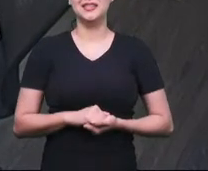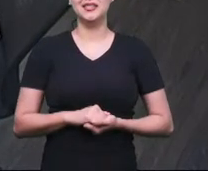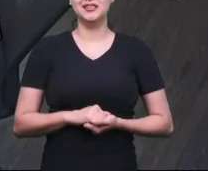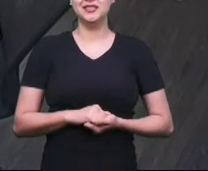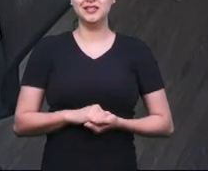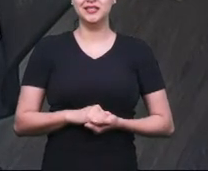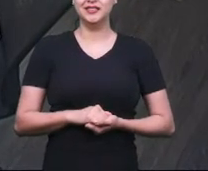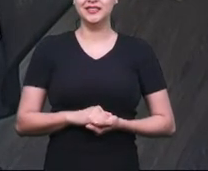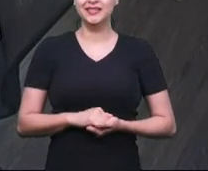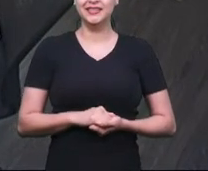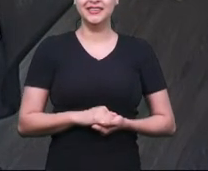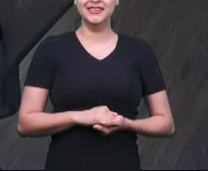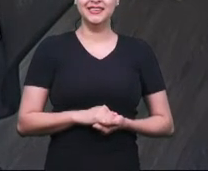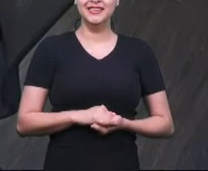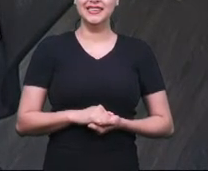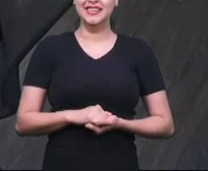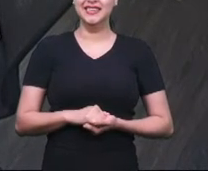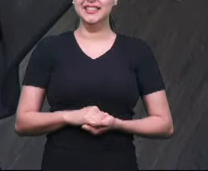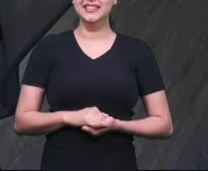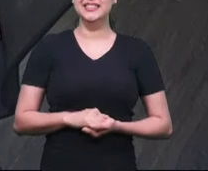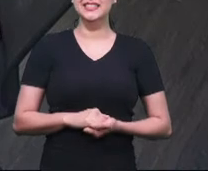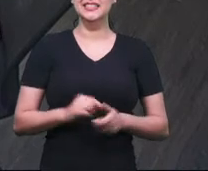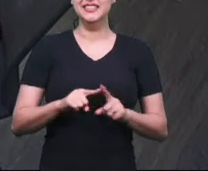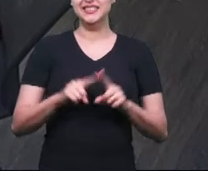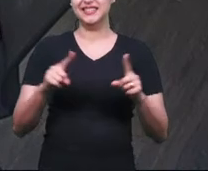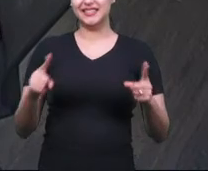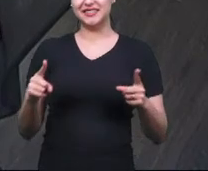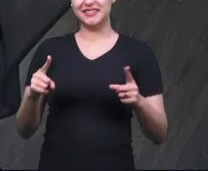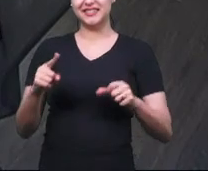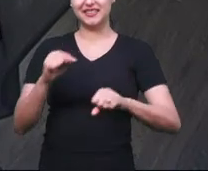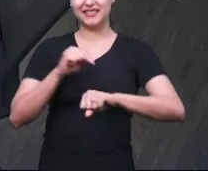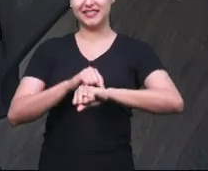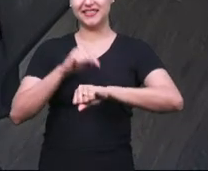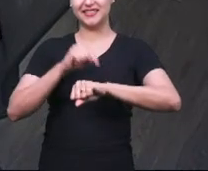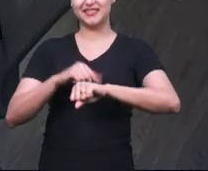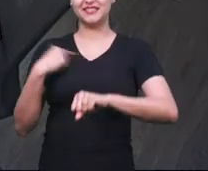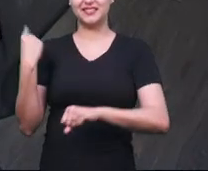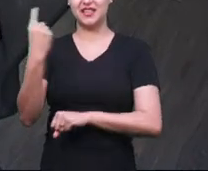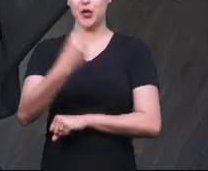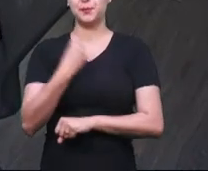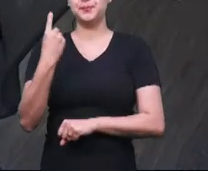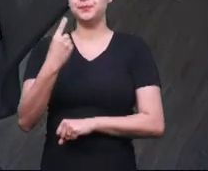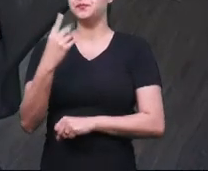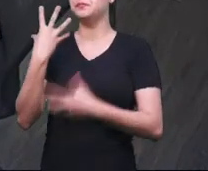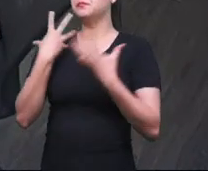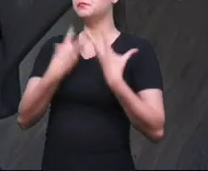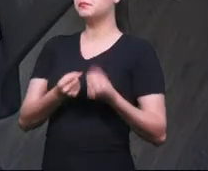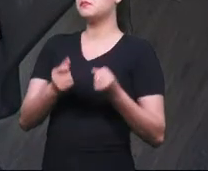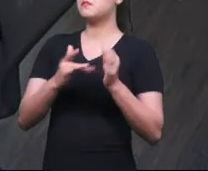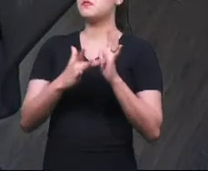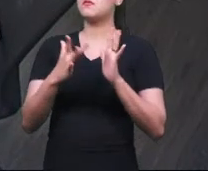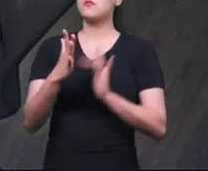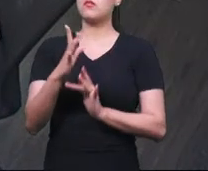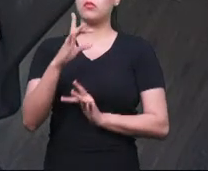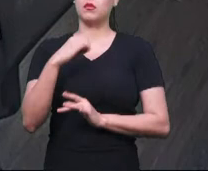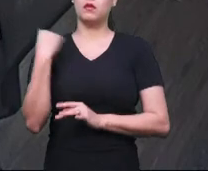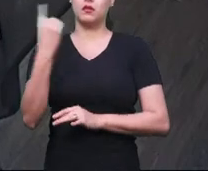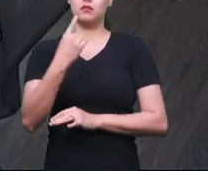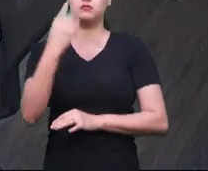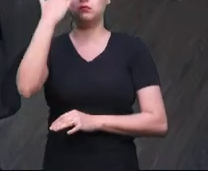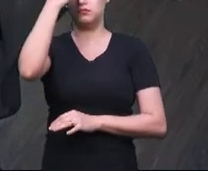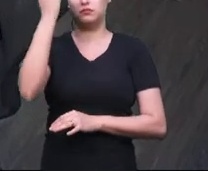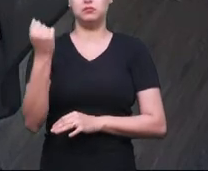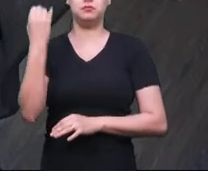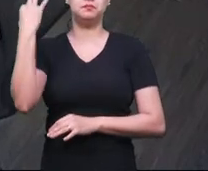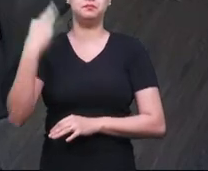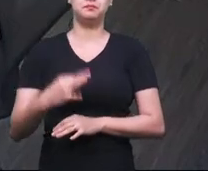partir do momento que a gente conhece o Senhor e vem essa certeza, né? De que estou